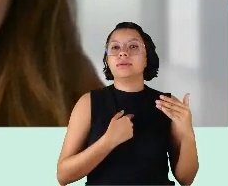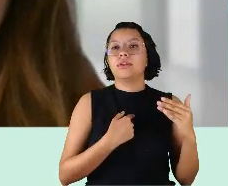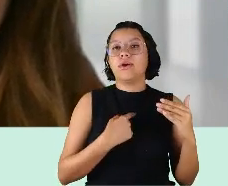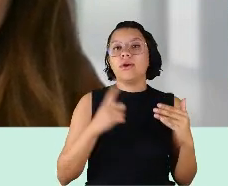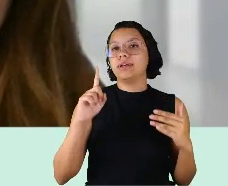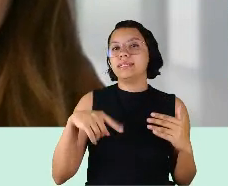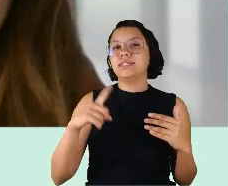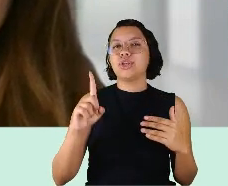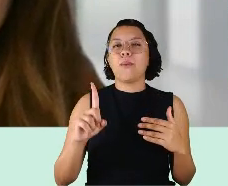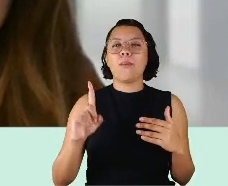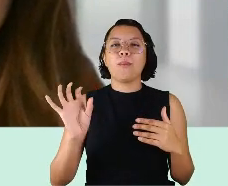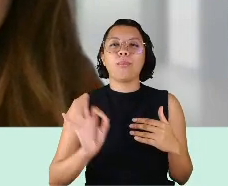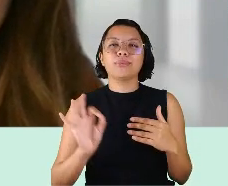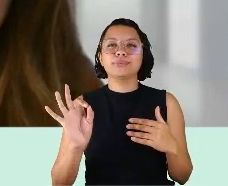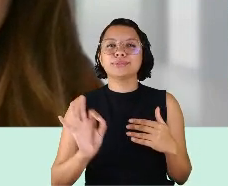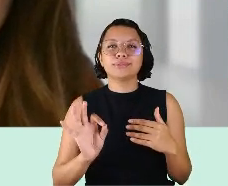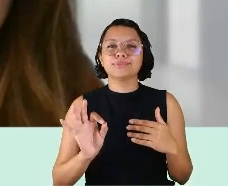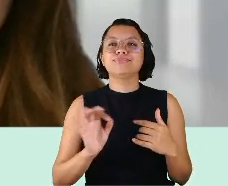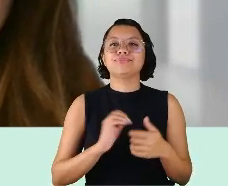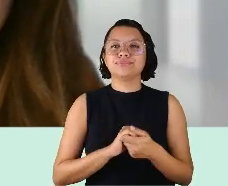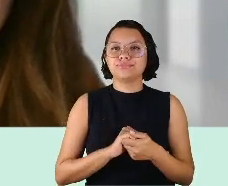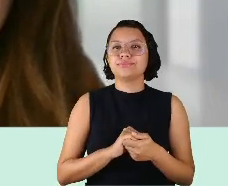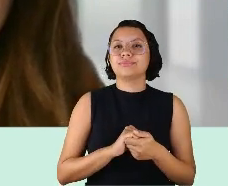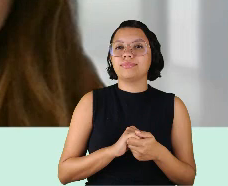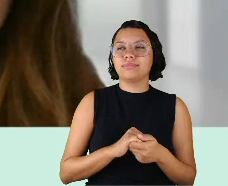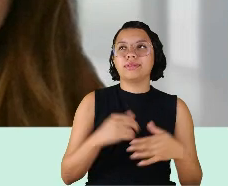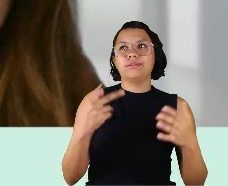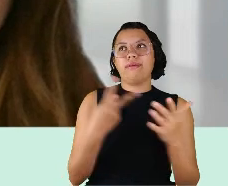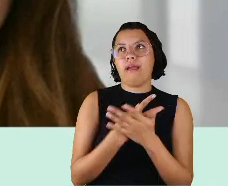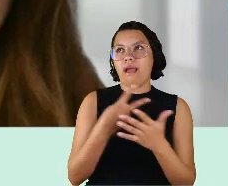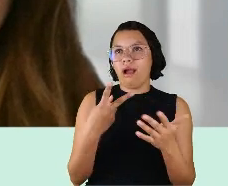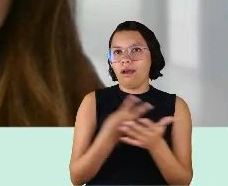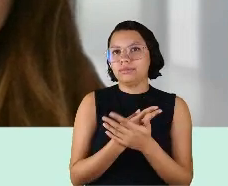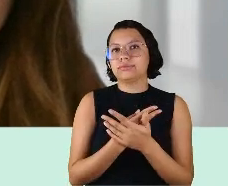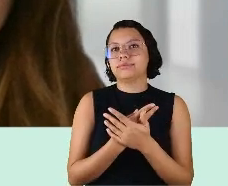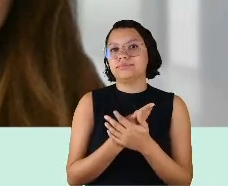nós será esse 1% que deu errado.